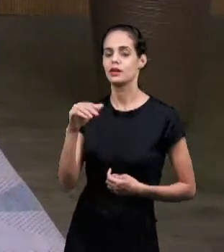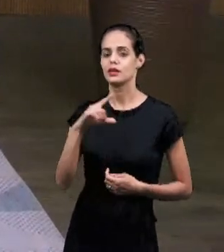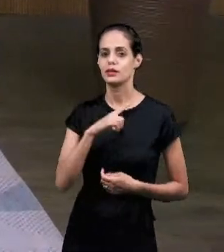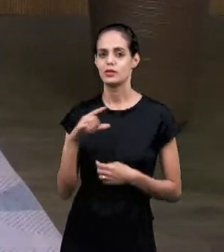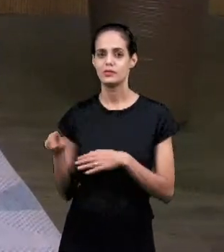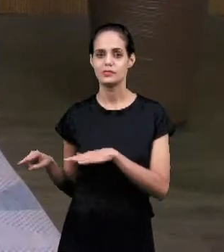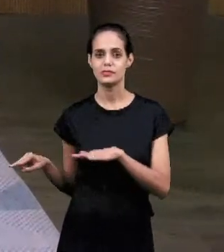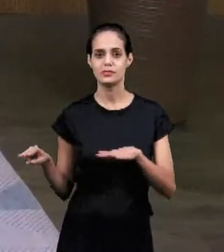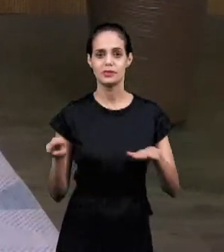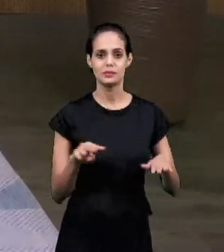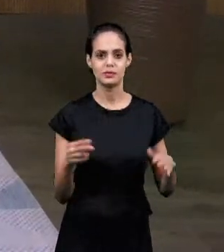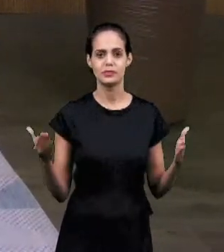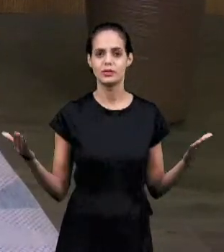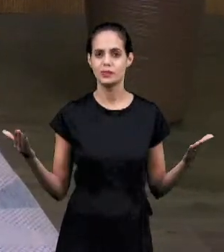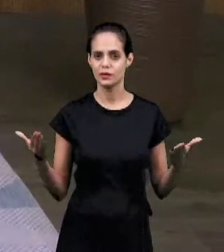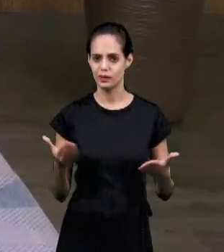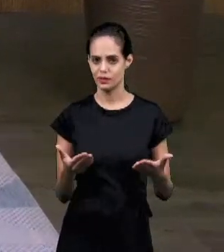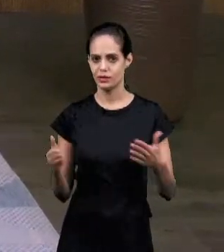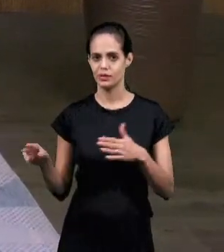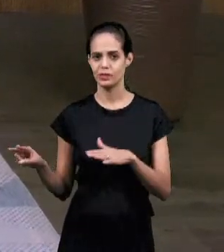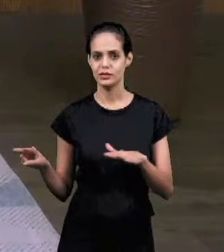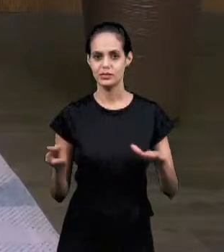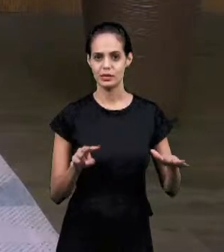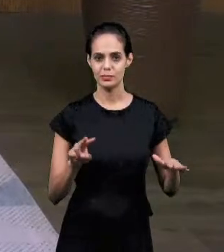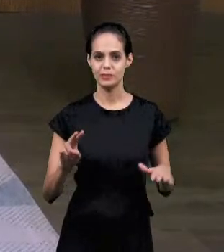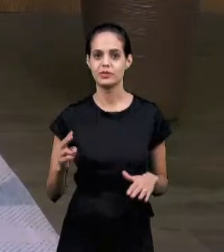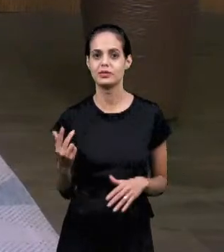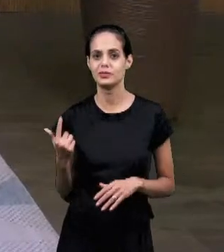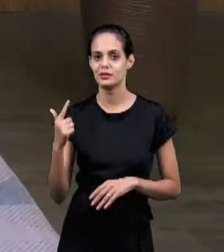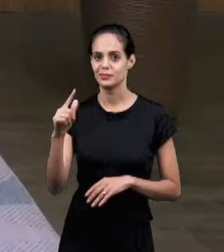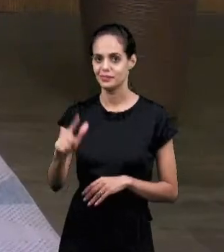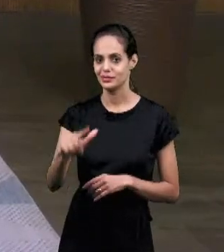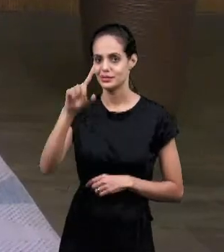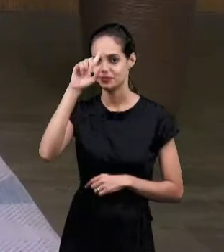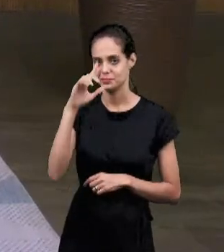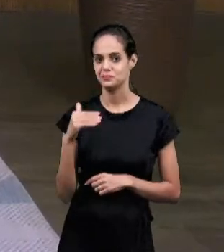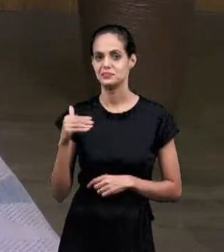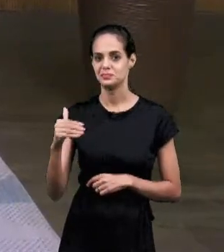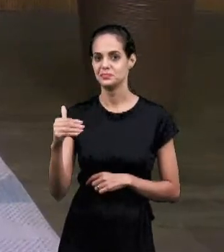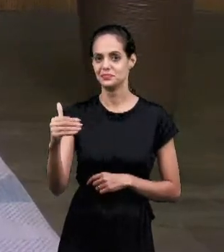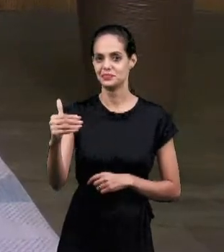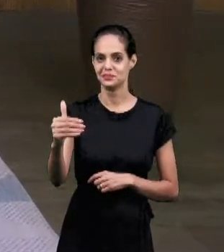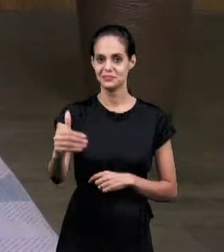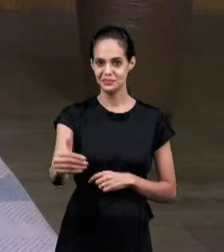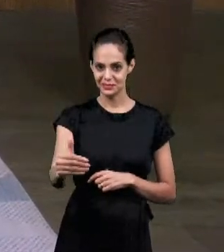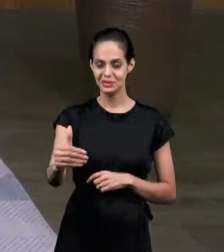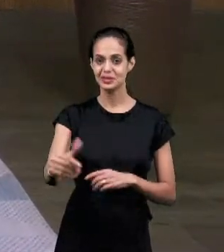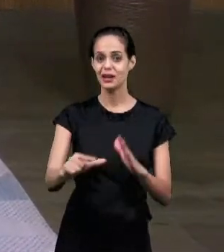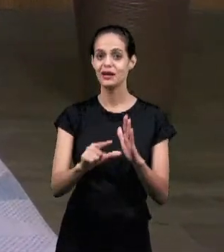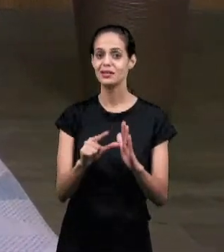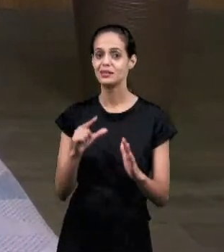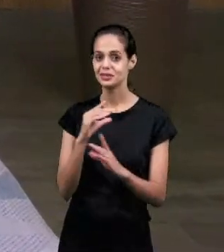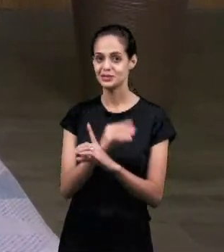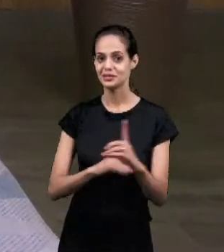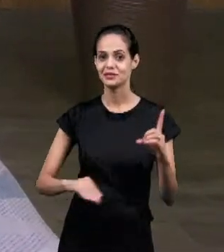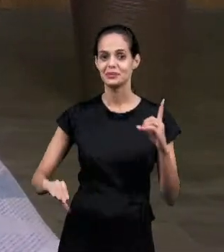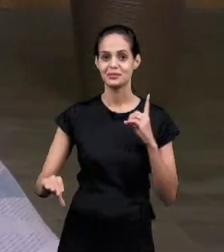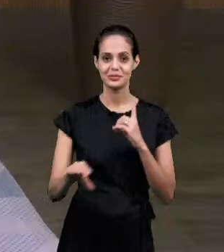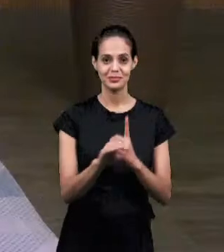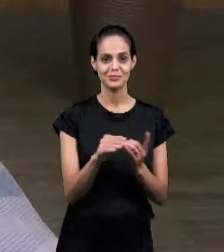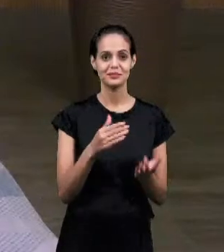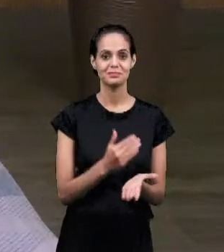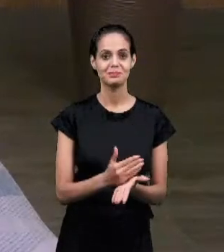e a próxima semana, nós estaremos todos os dias conversando um pouquinho antes do culto começar com o pastor que vai